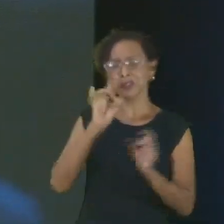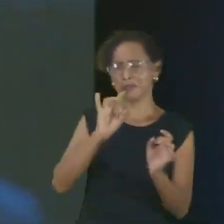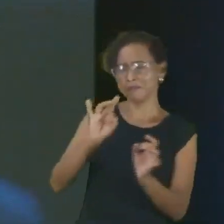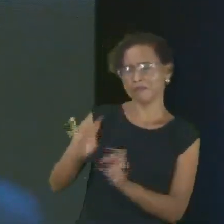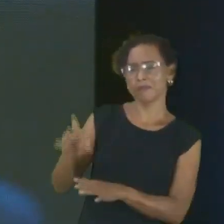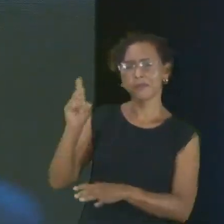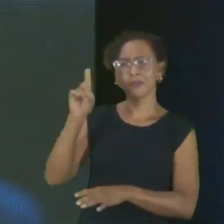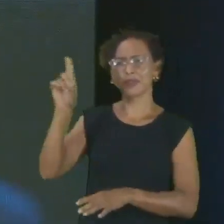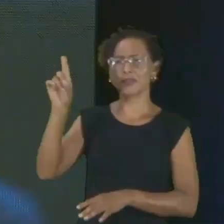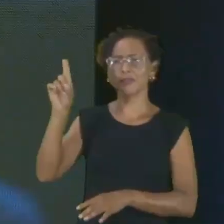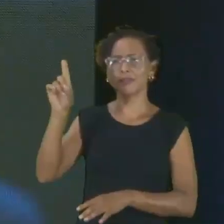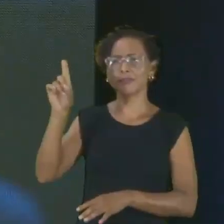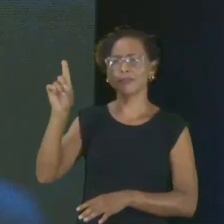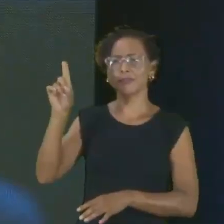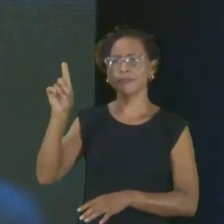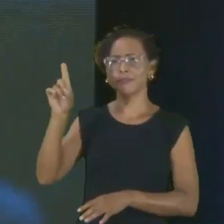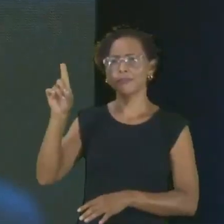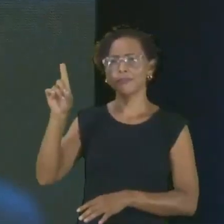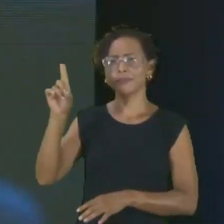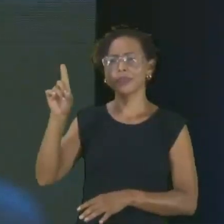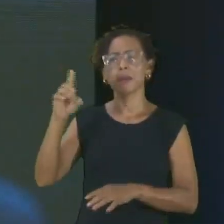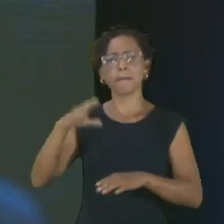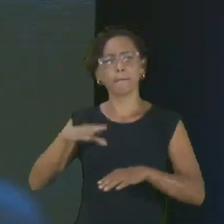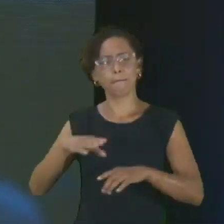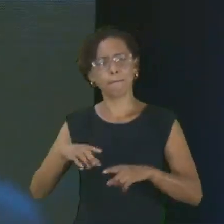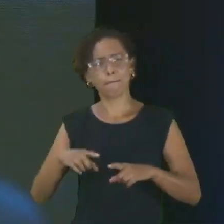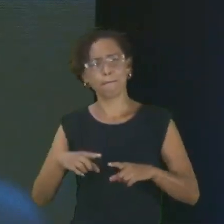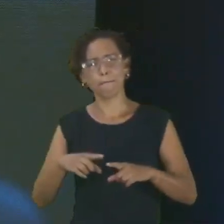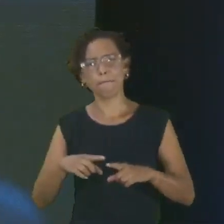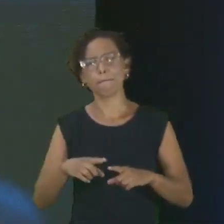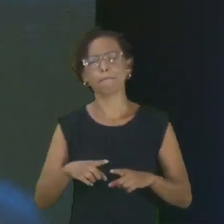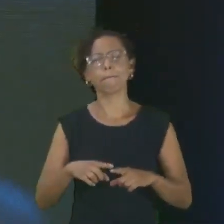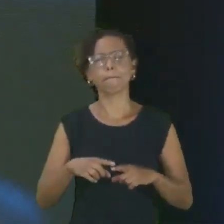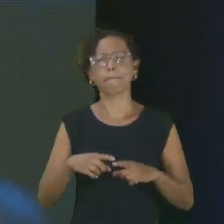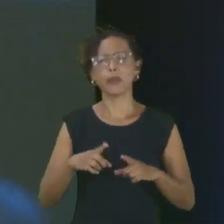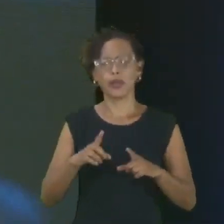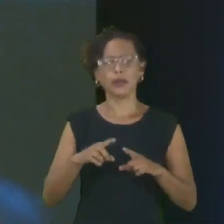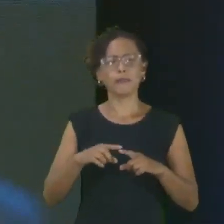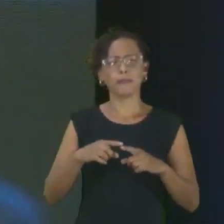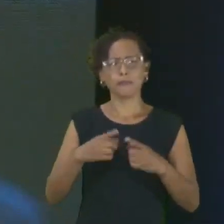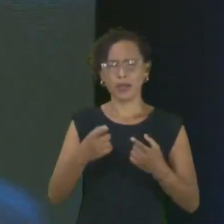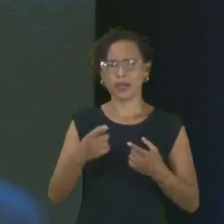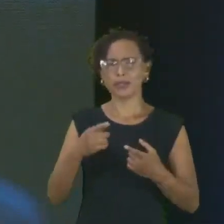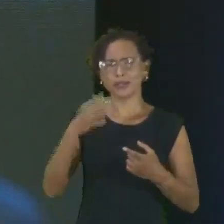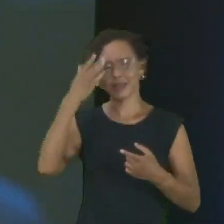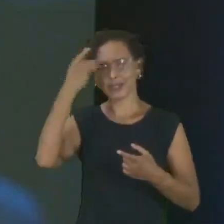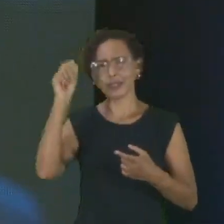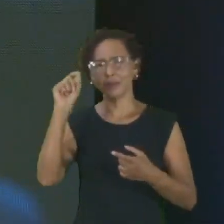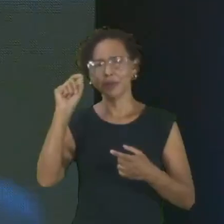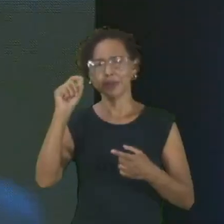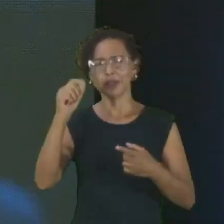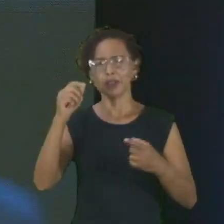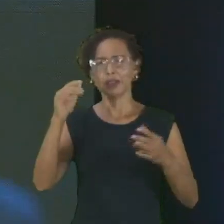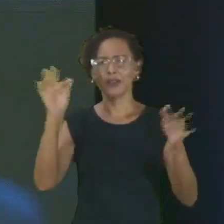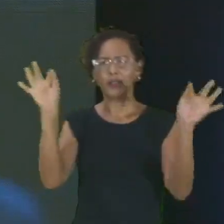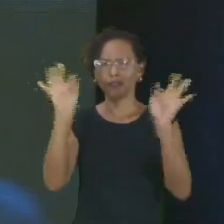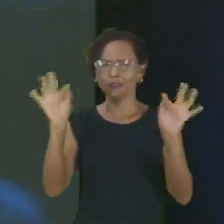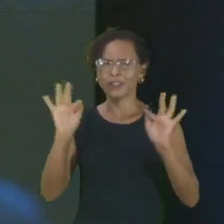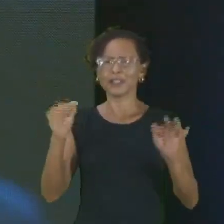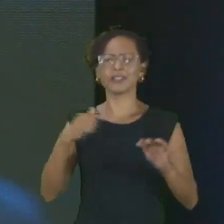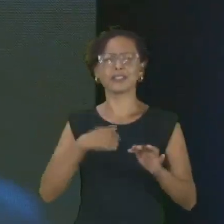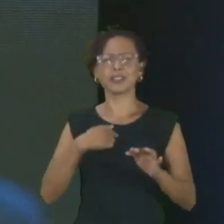formas desistir de Deus. Mas sabe que eu me torne feliz, que me faz feliz? Ele